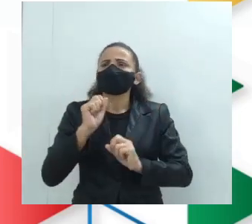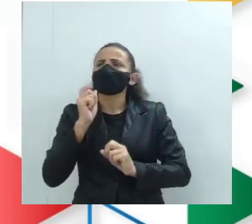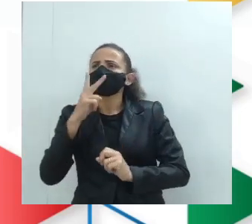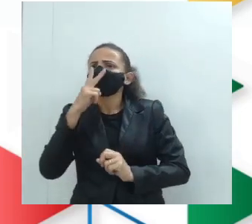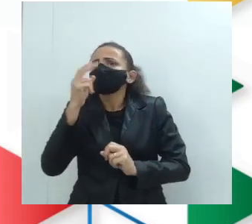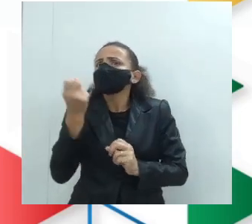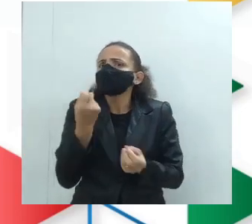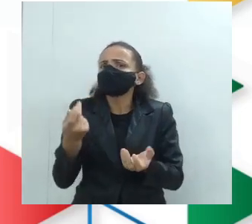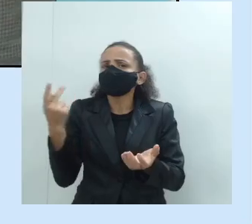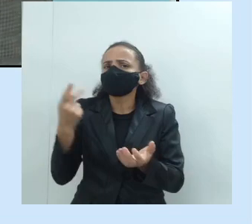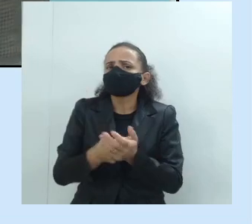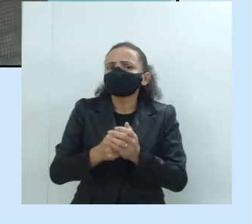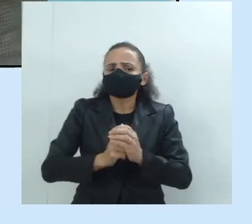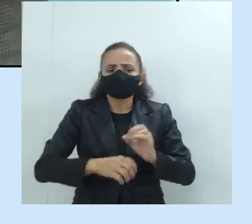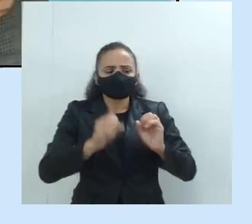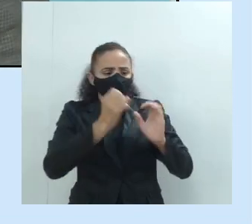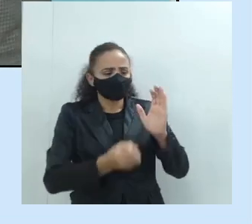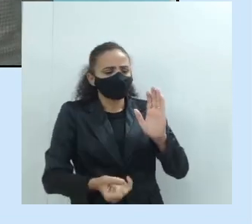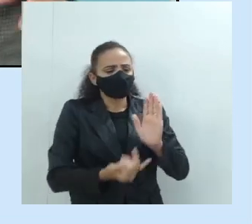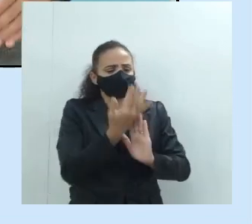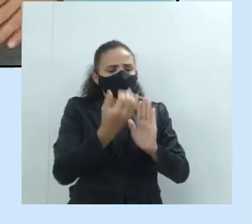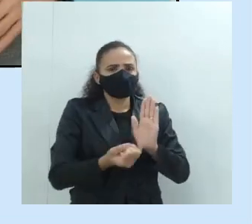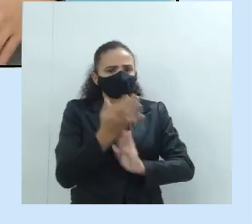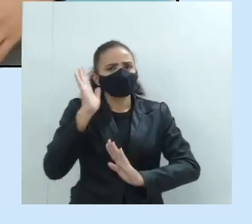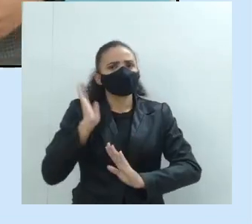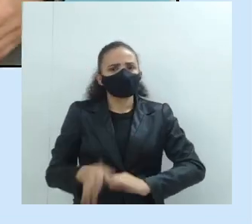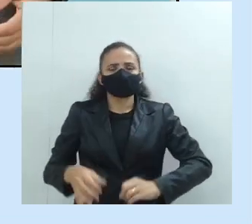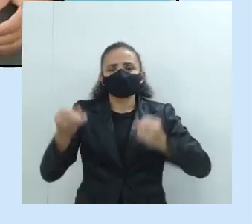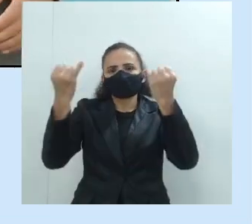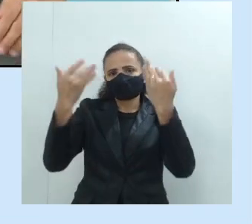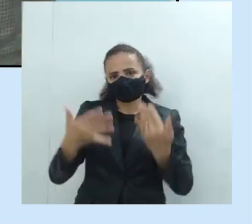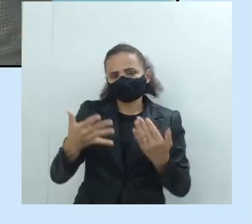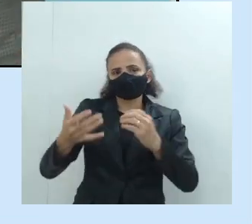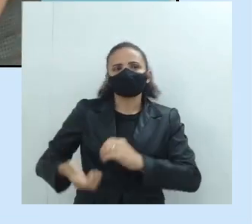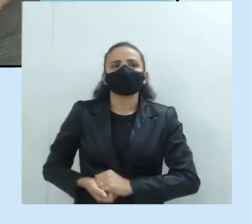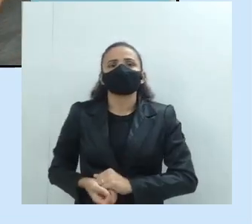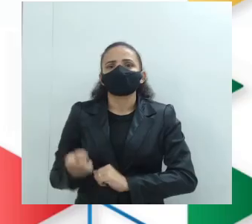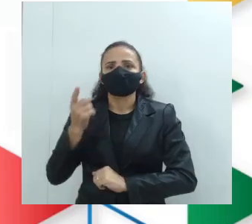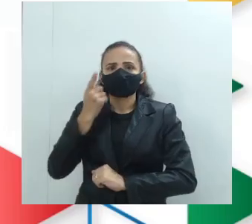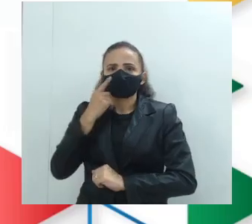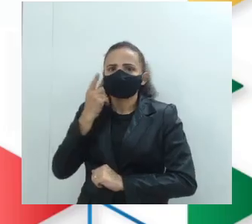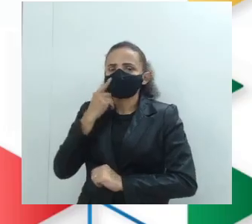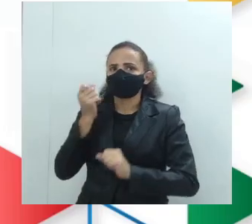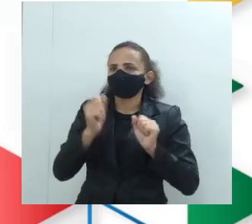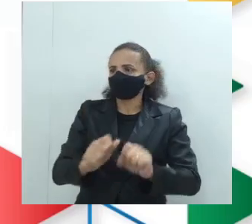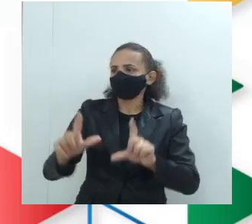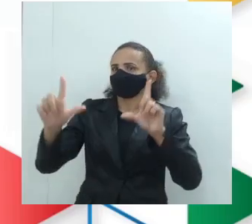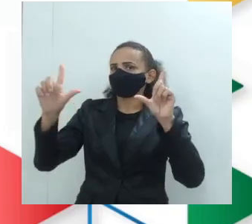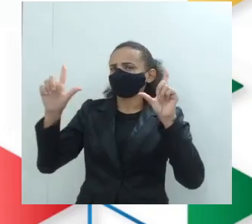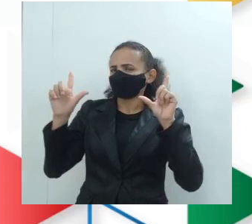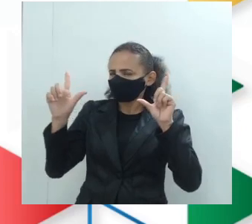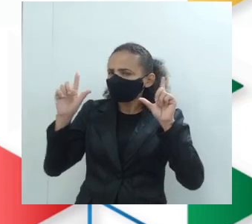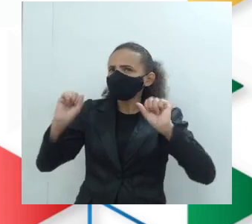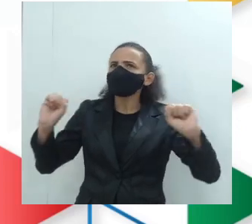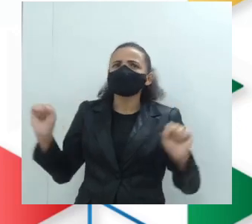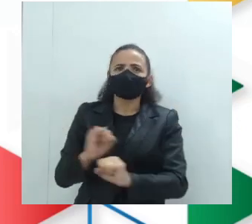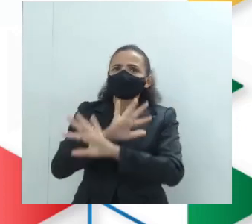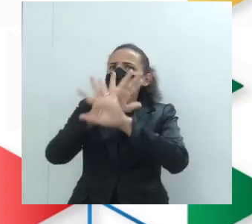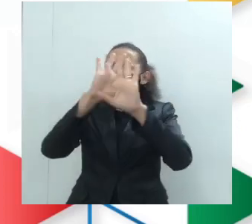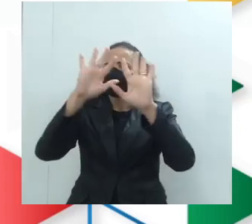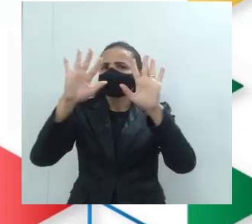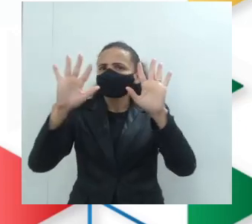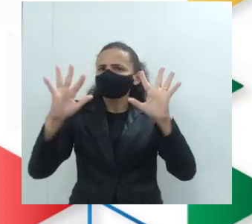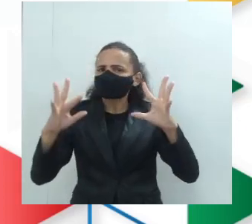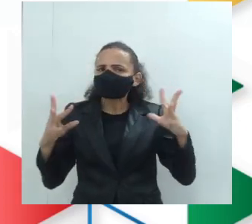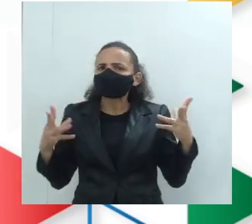nos trabalhos arquitetônicos e no mosaico que eu acabei de falar, ok? Segue comigo. Olha um exemplo bem claro aí, ó. Simetria